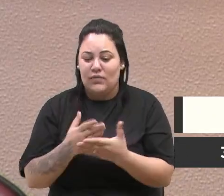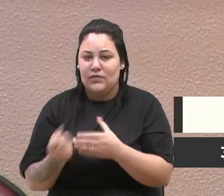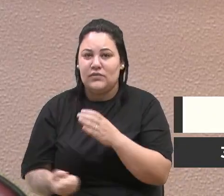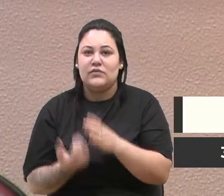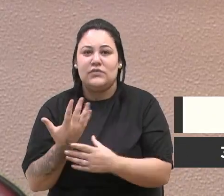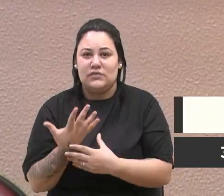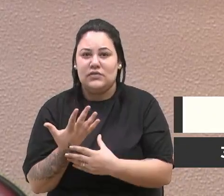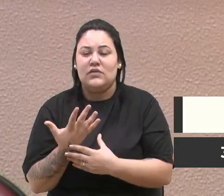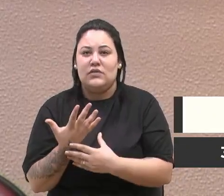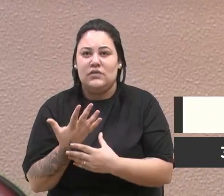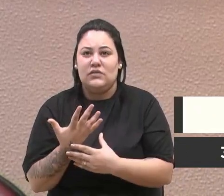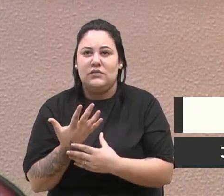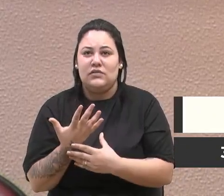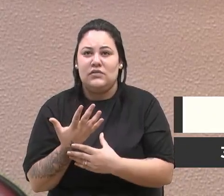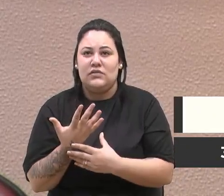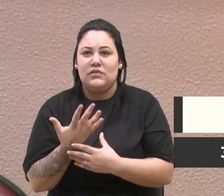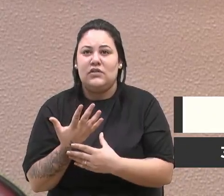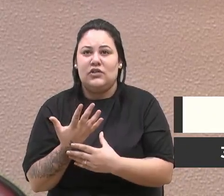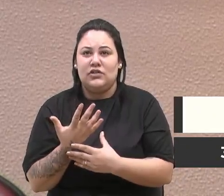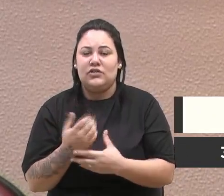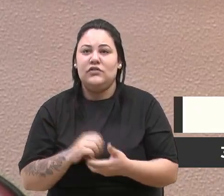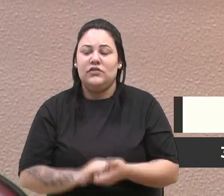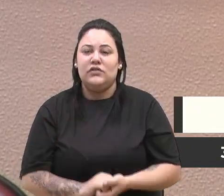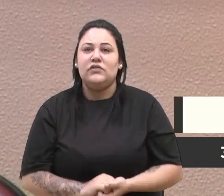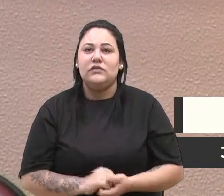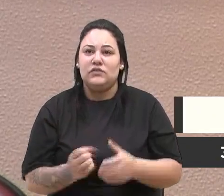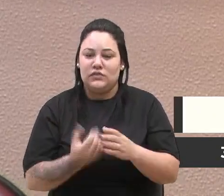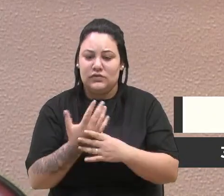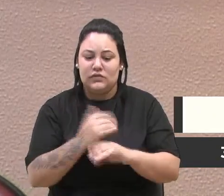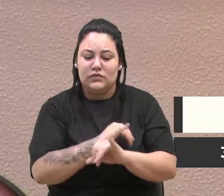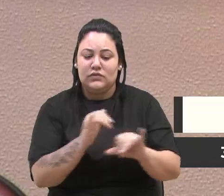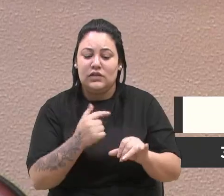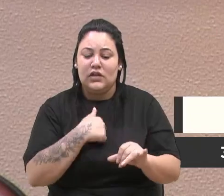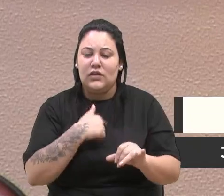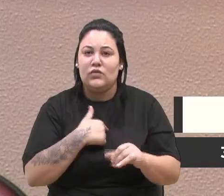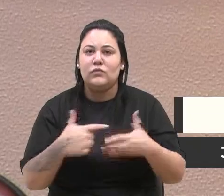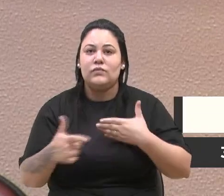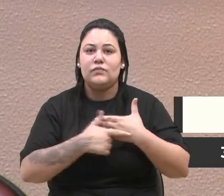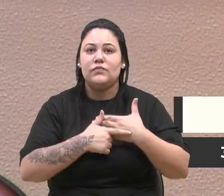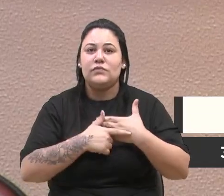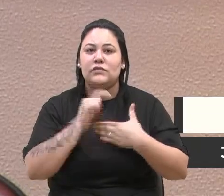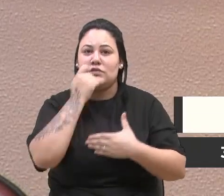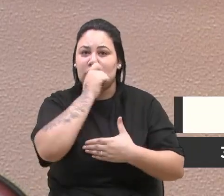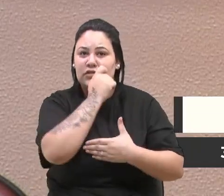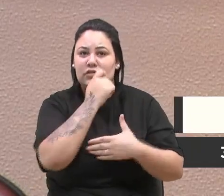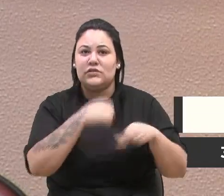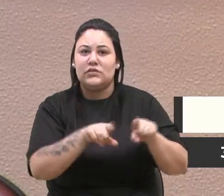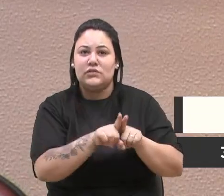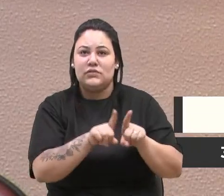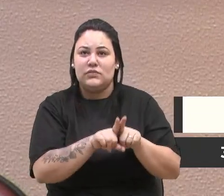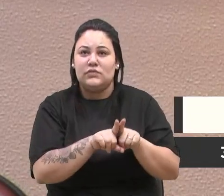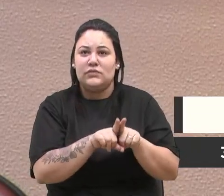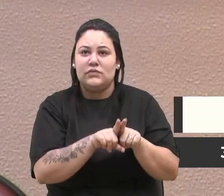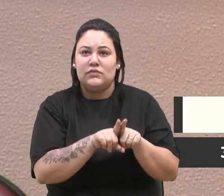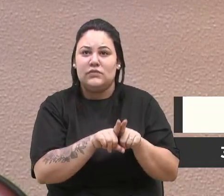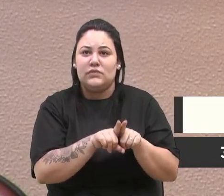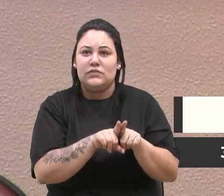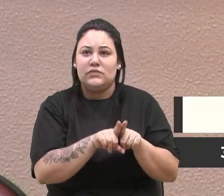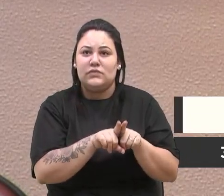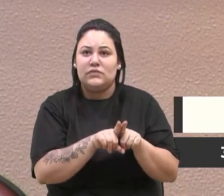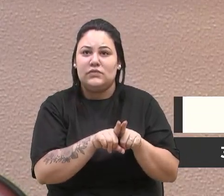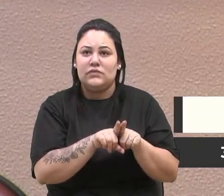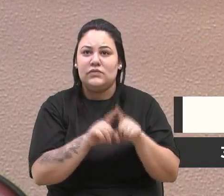um eh provocar informações eu como dentista como Conselheiro do do CR a gente tem se